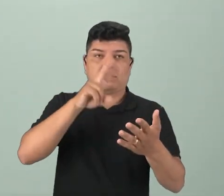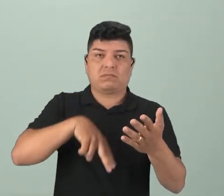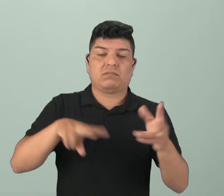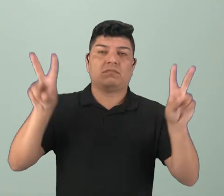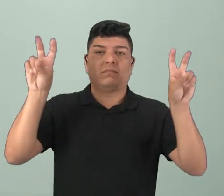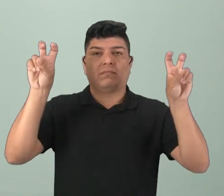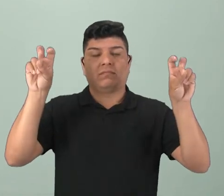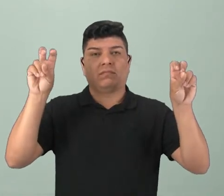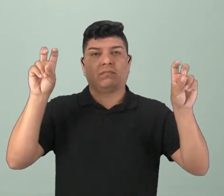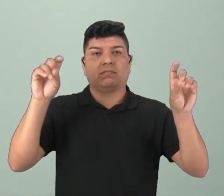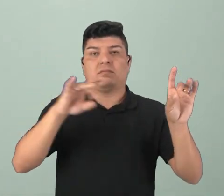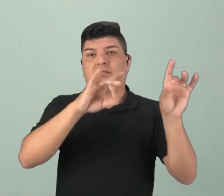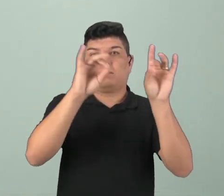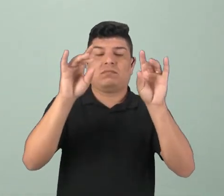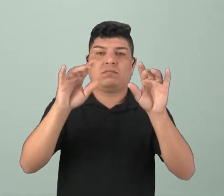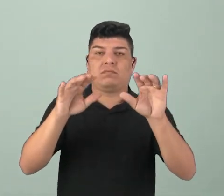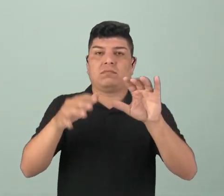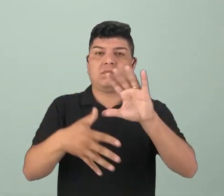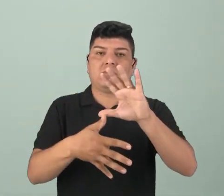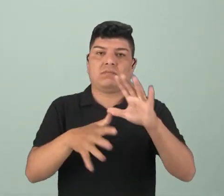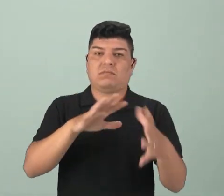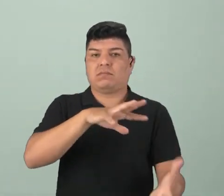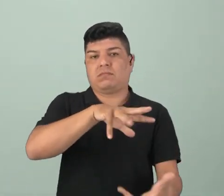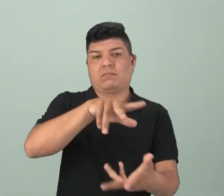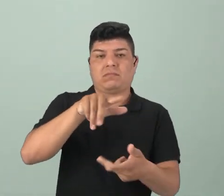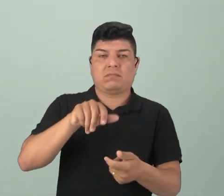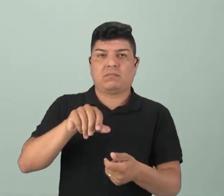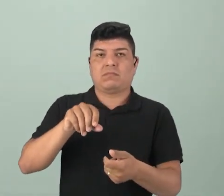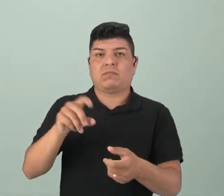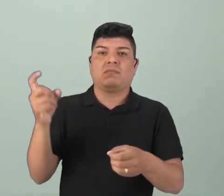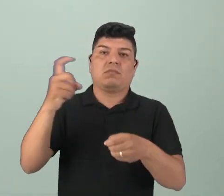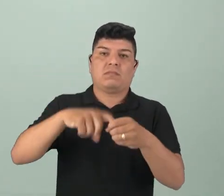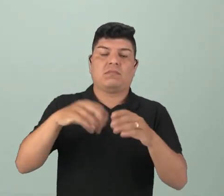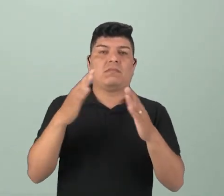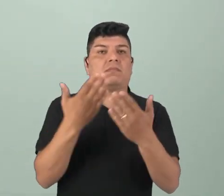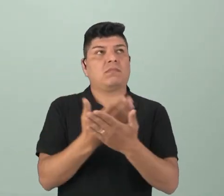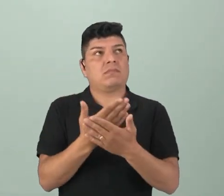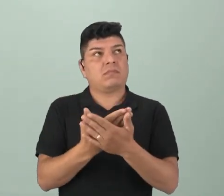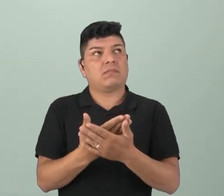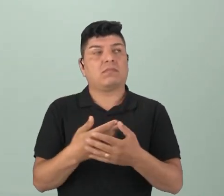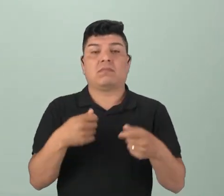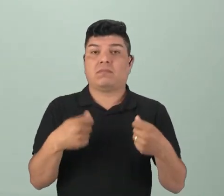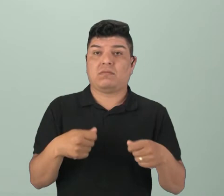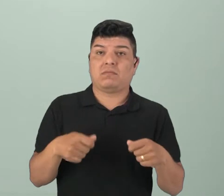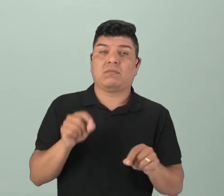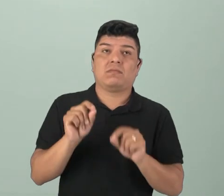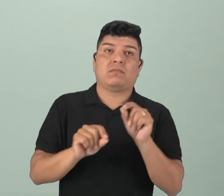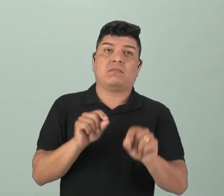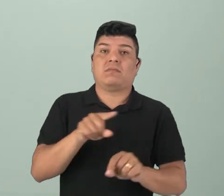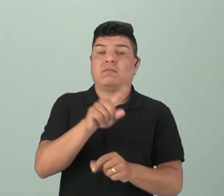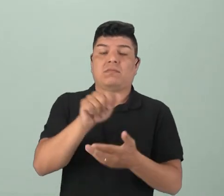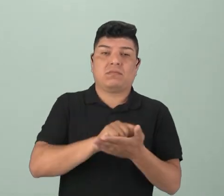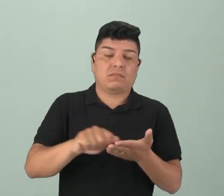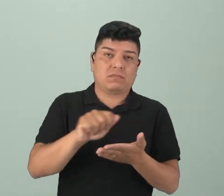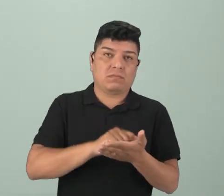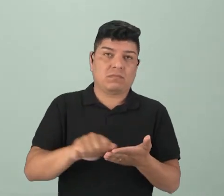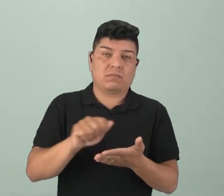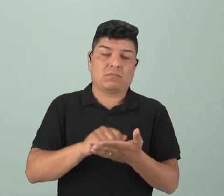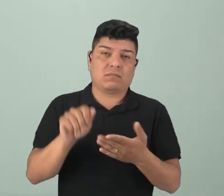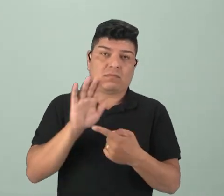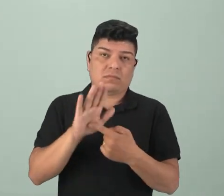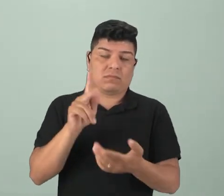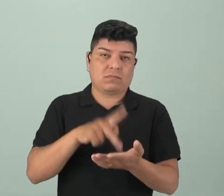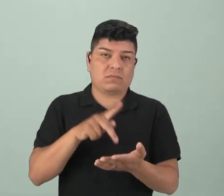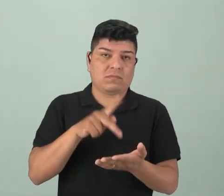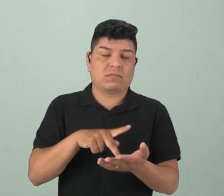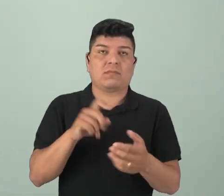algum assunto, tá? Sobre a pandemia, sobre as voltas às aulas, aí vai depender do que você está escrevendo, do que você quer